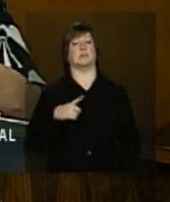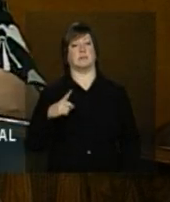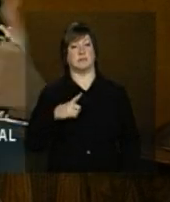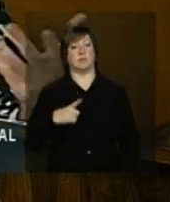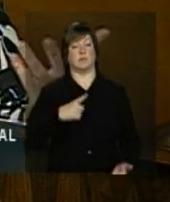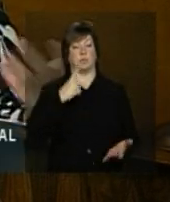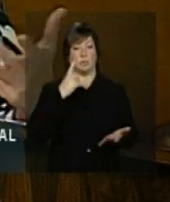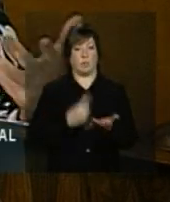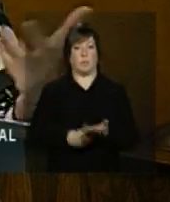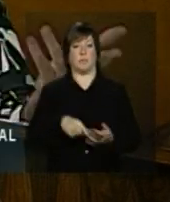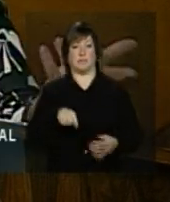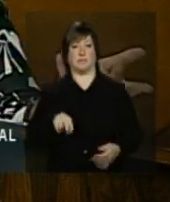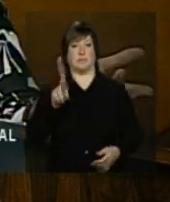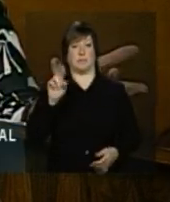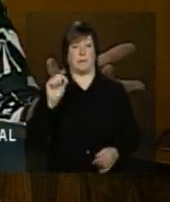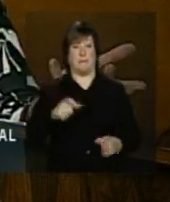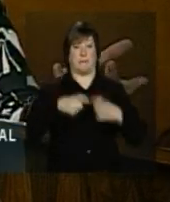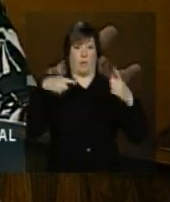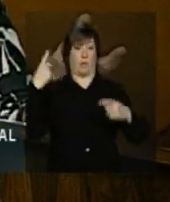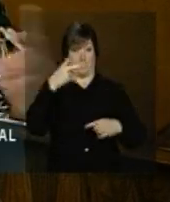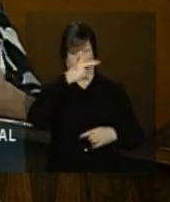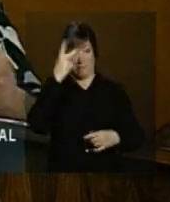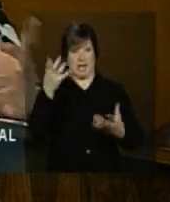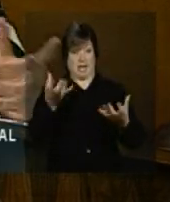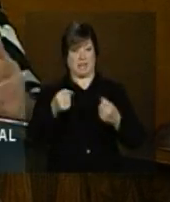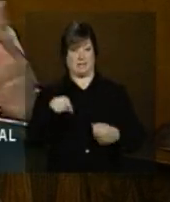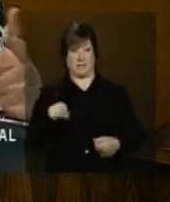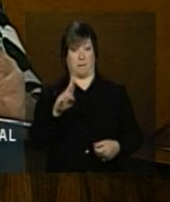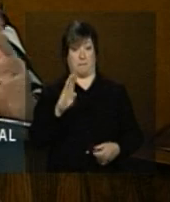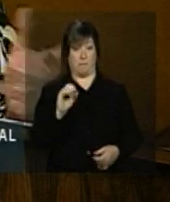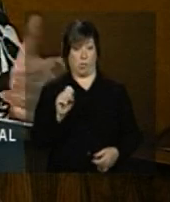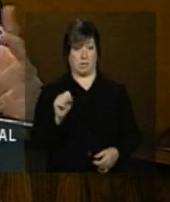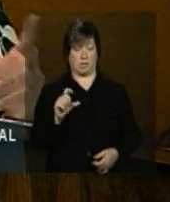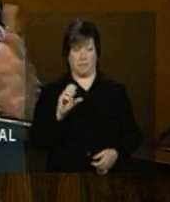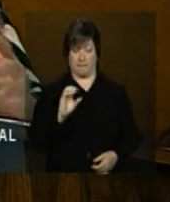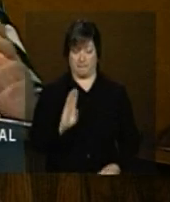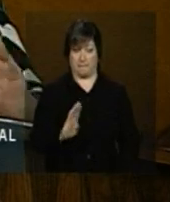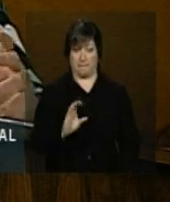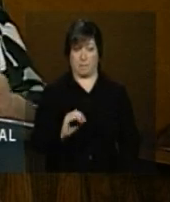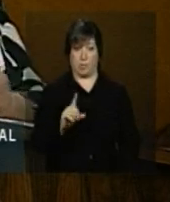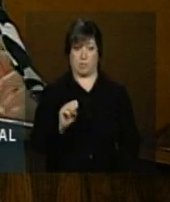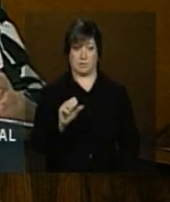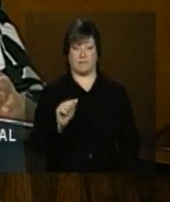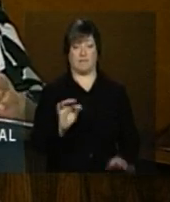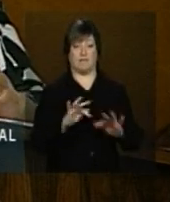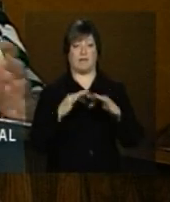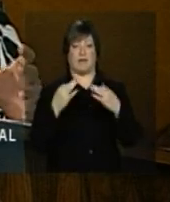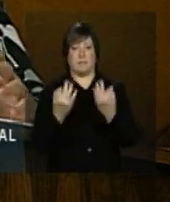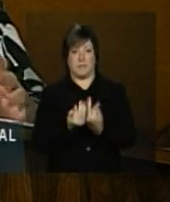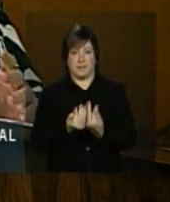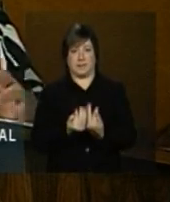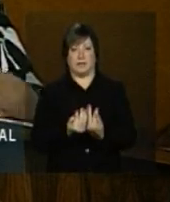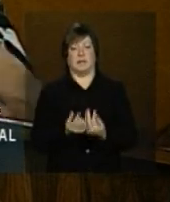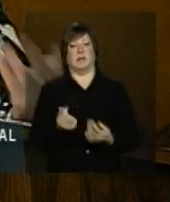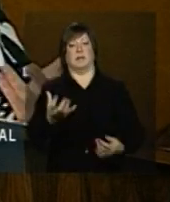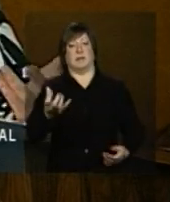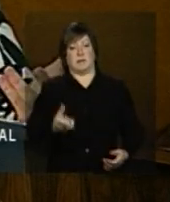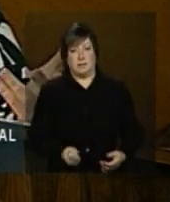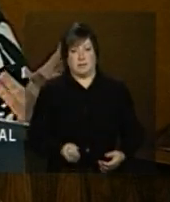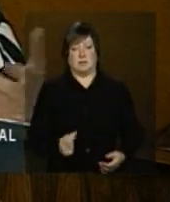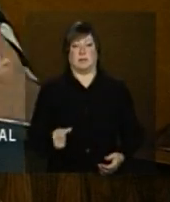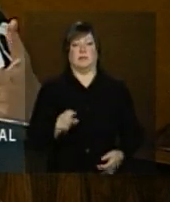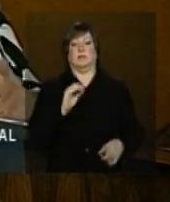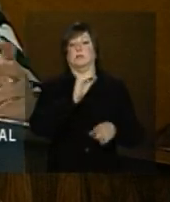Exatamente esse papel porque a maioria das as pessoas receb Bolsa Família ele cumpre o papel de ser um recurso extra para